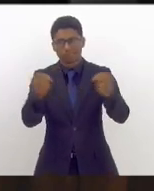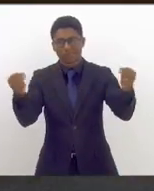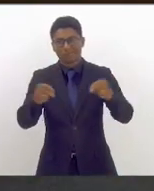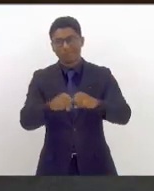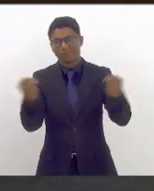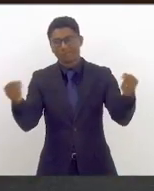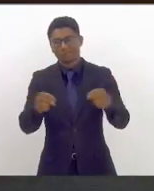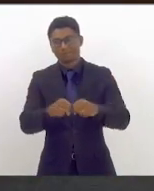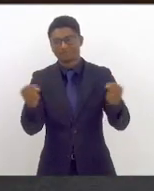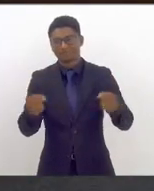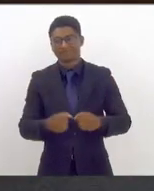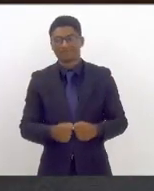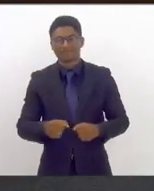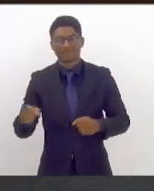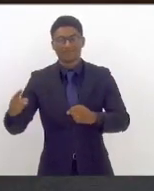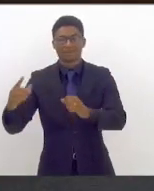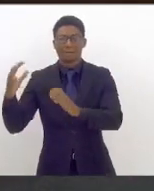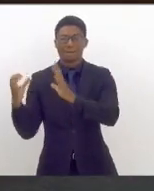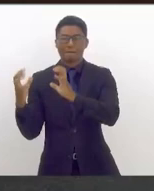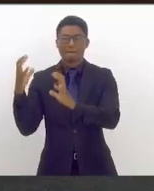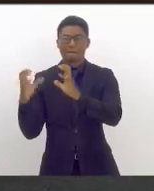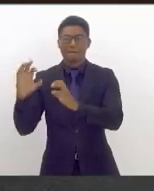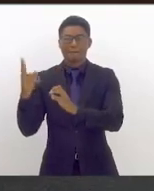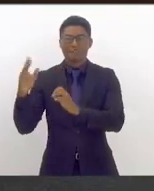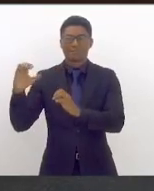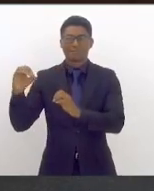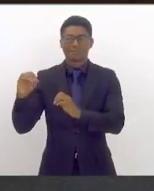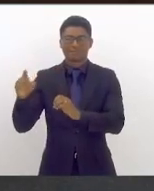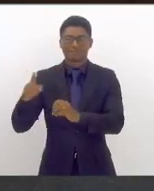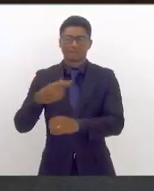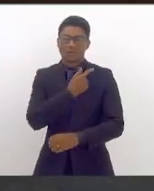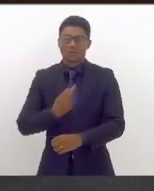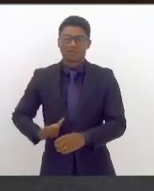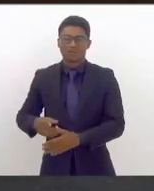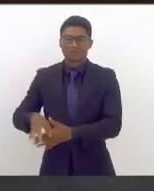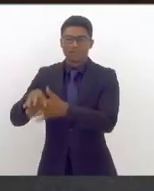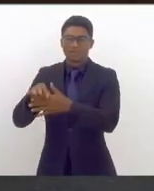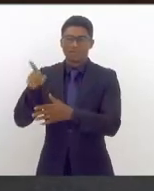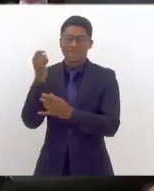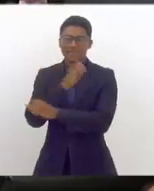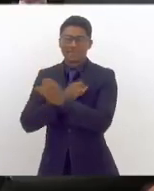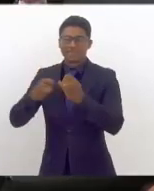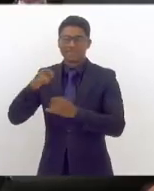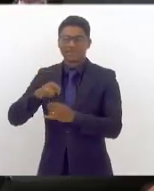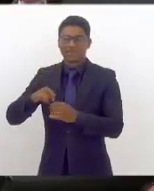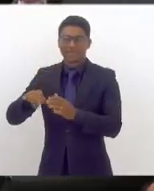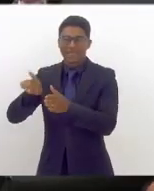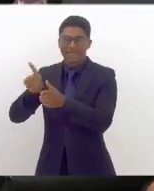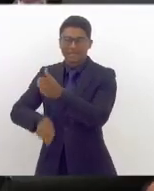do deputado energia negativa do líder do governo Deputado Chico Machado